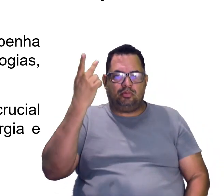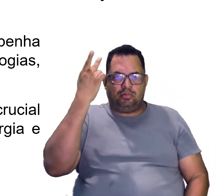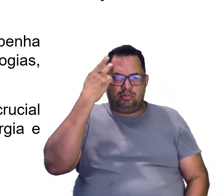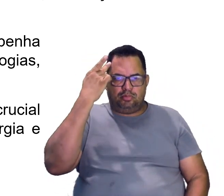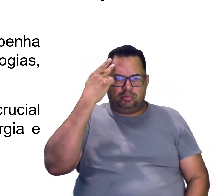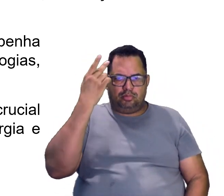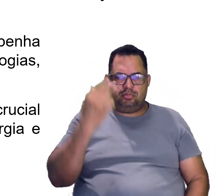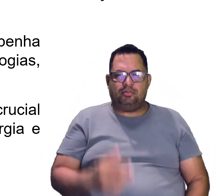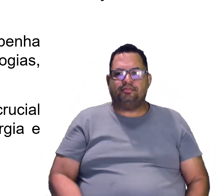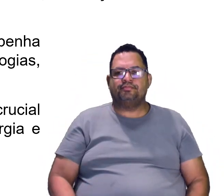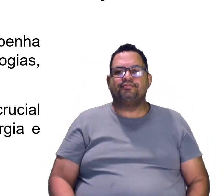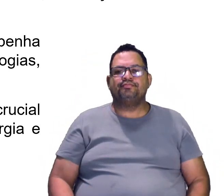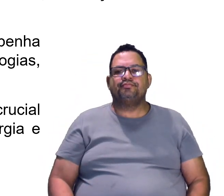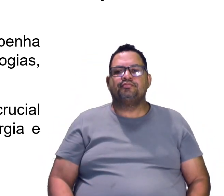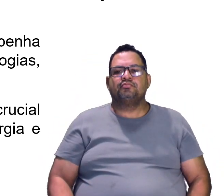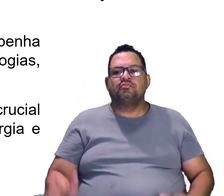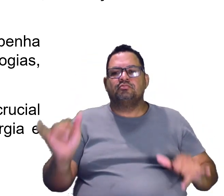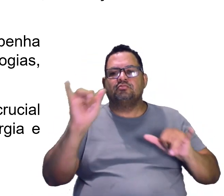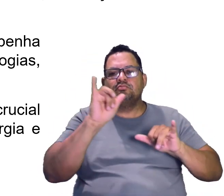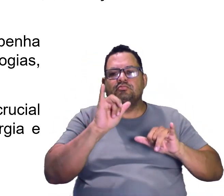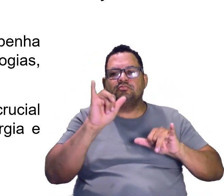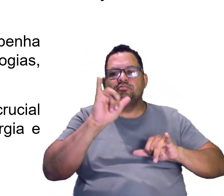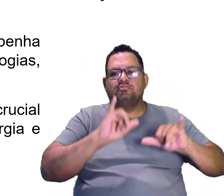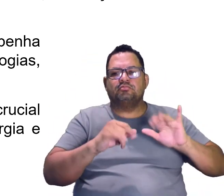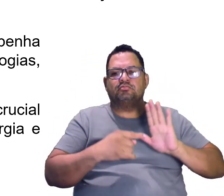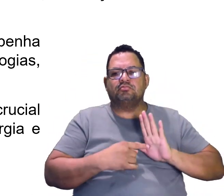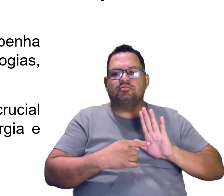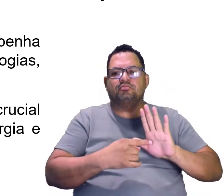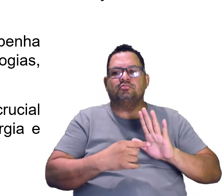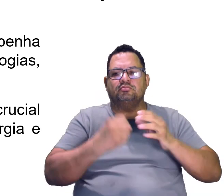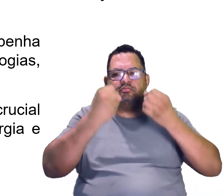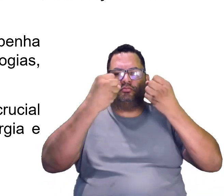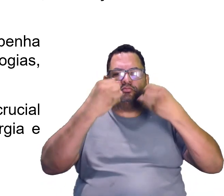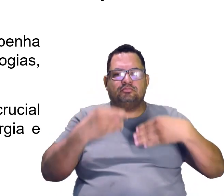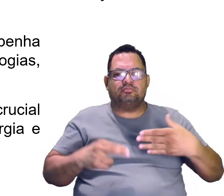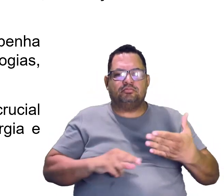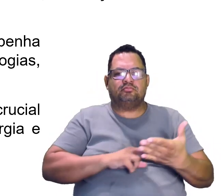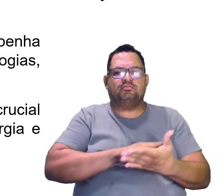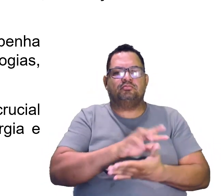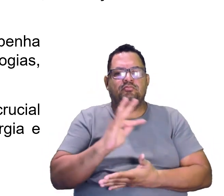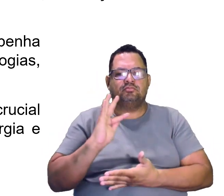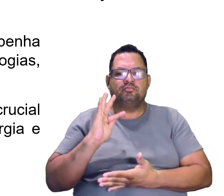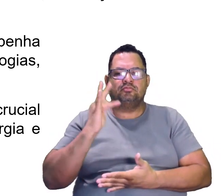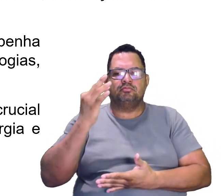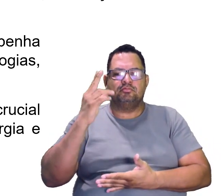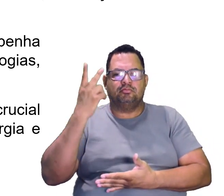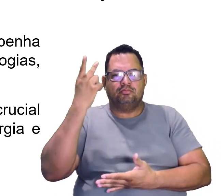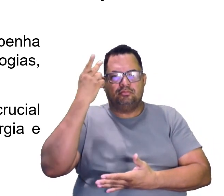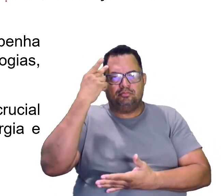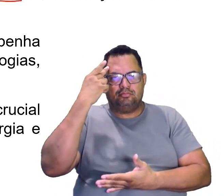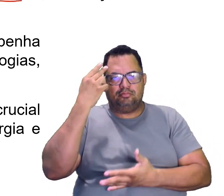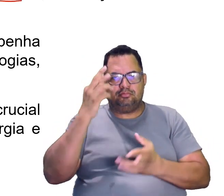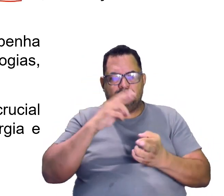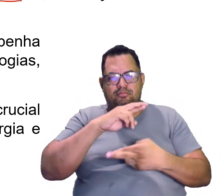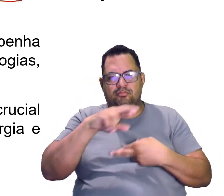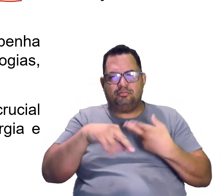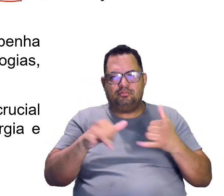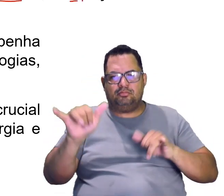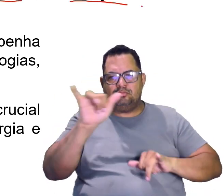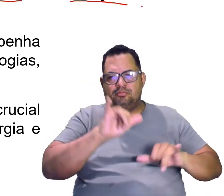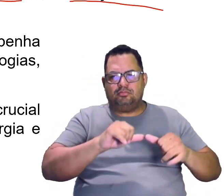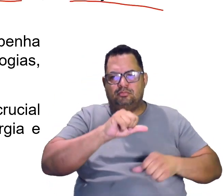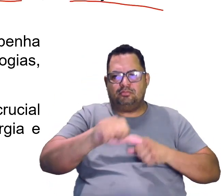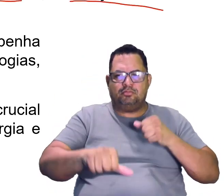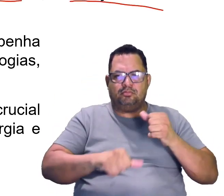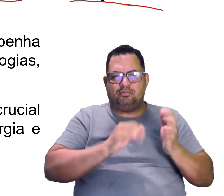naturais. A química fornece explicações para uma ampla gama de fenômenos naturais, como reações químicas,